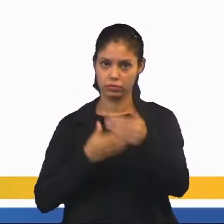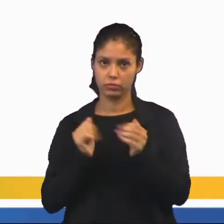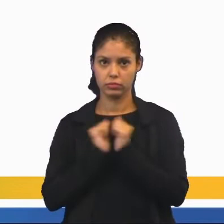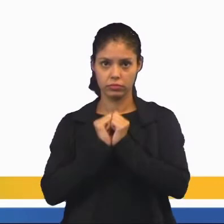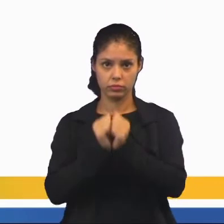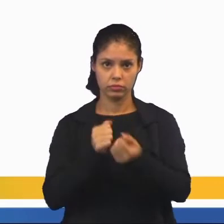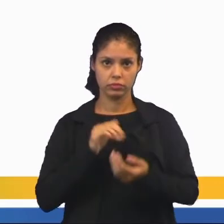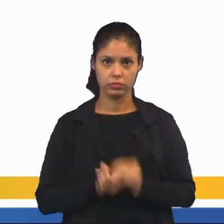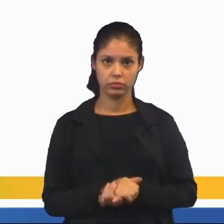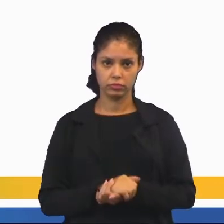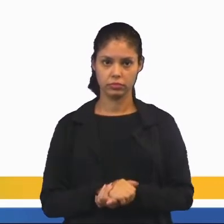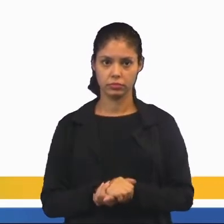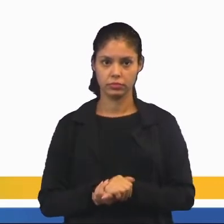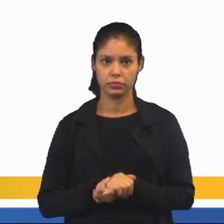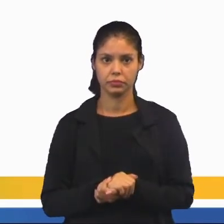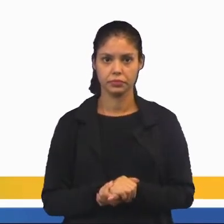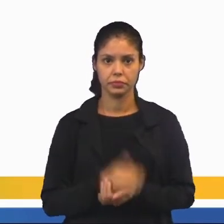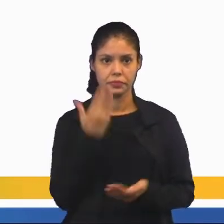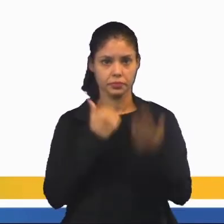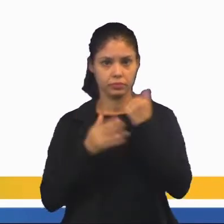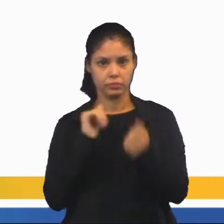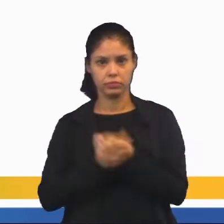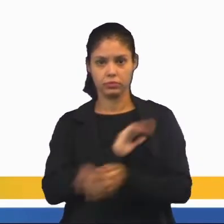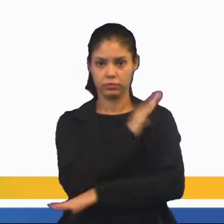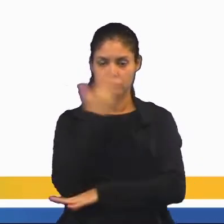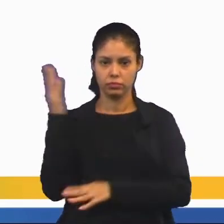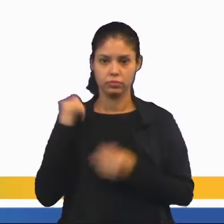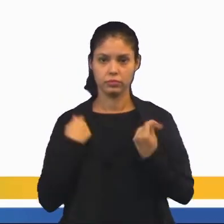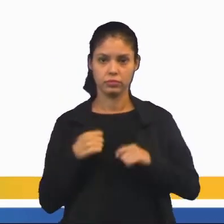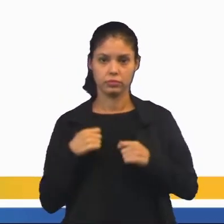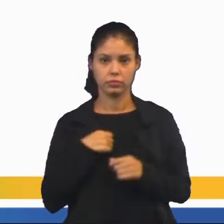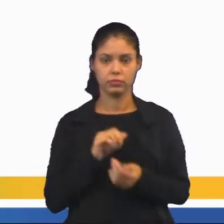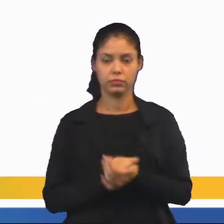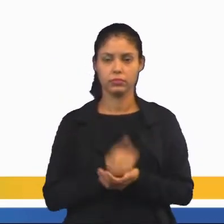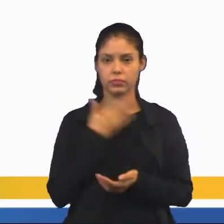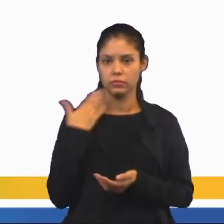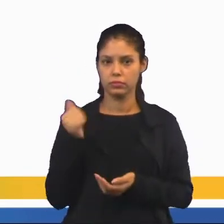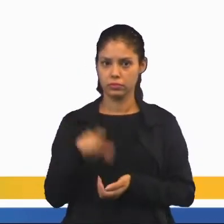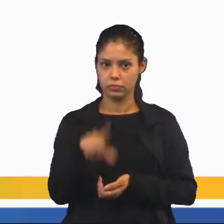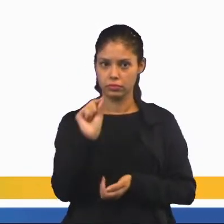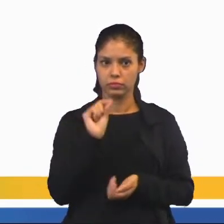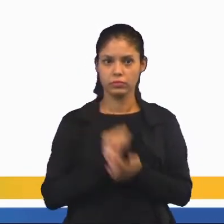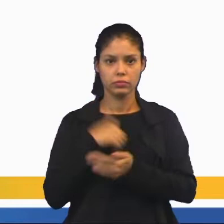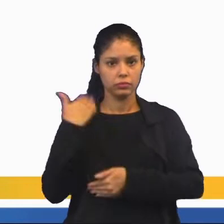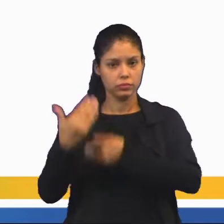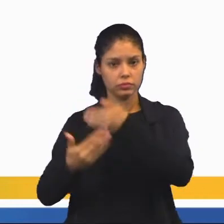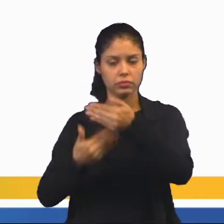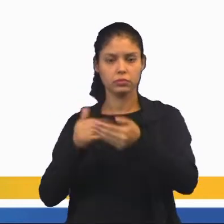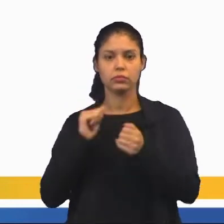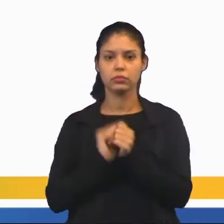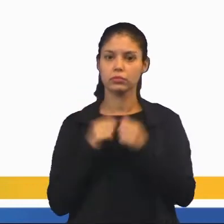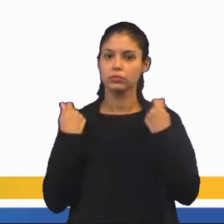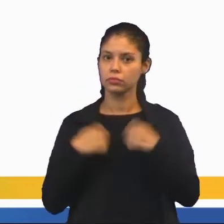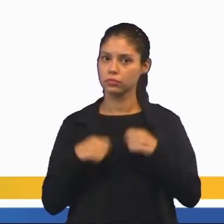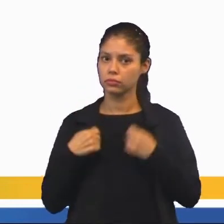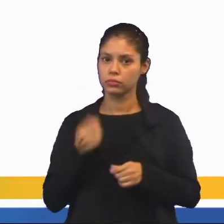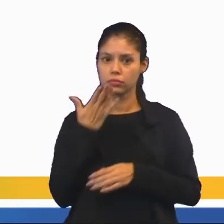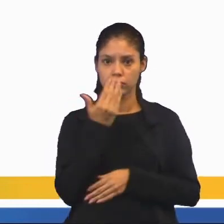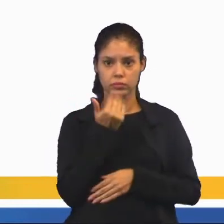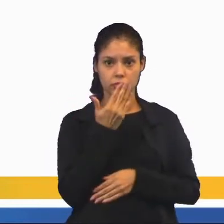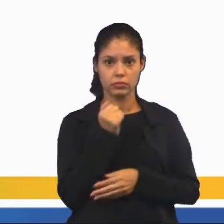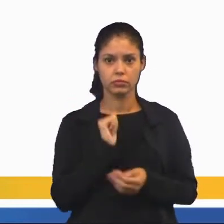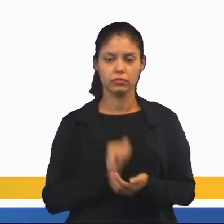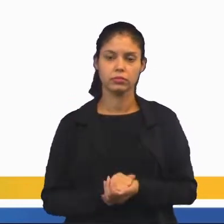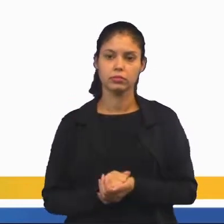prosseguir juntos. Os alimentos naturais devem ser priorizados e os processados